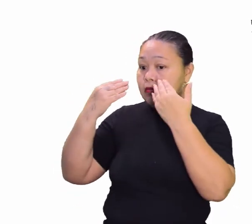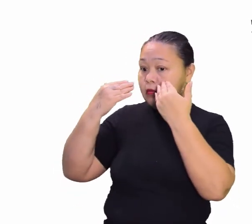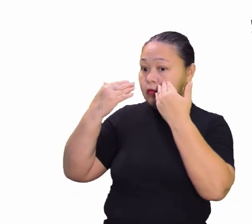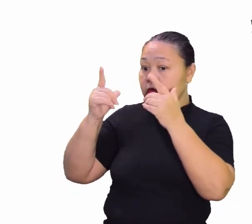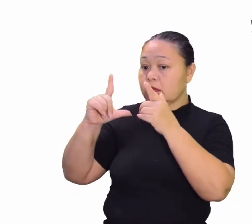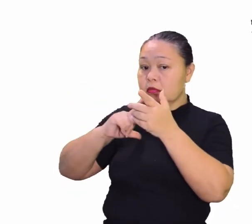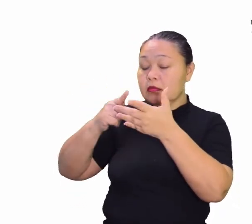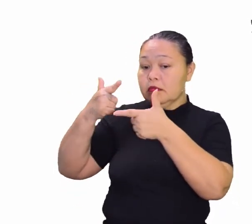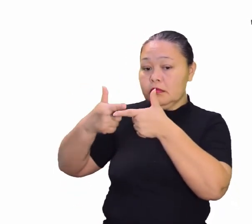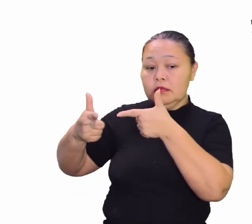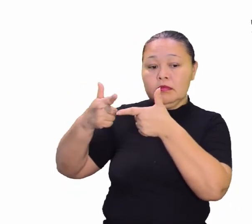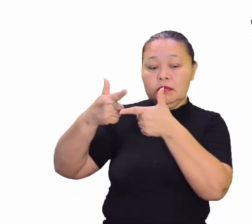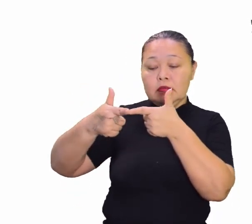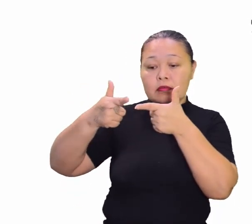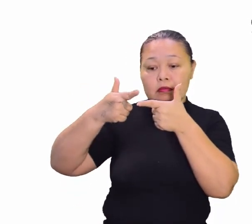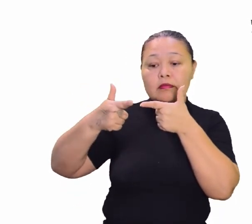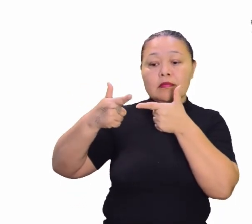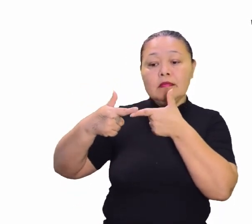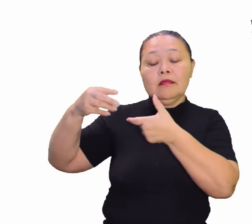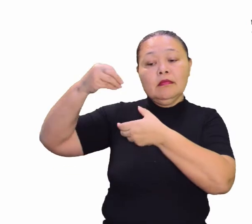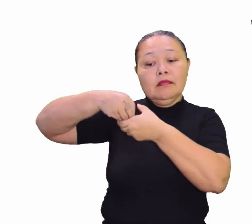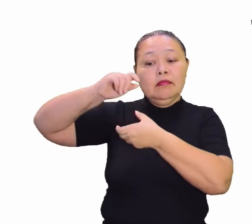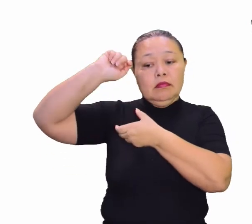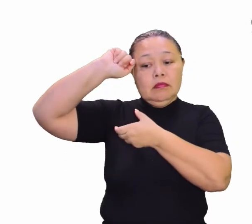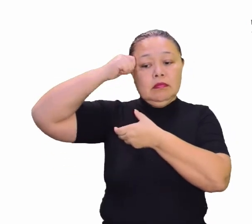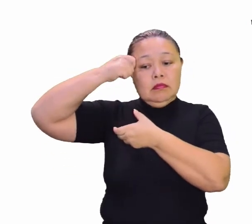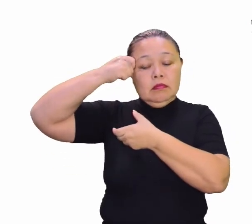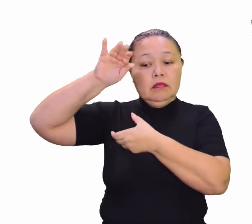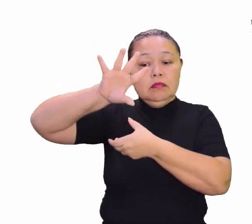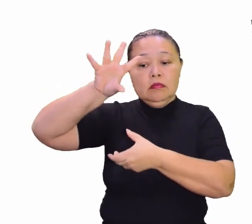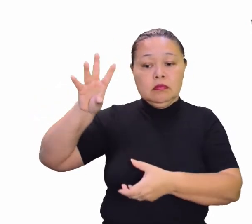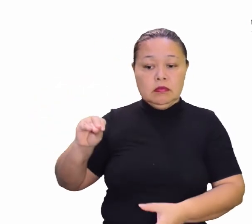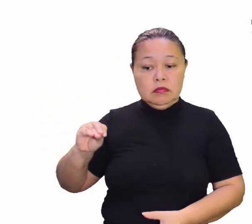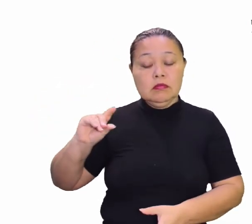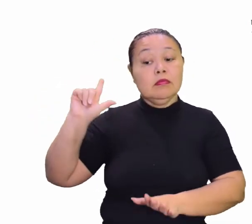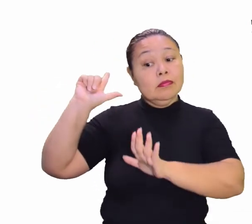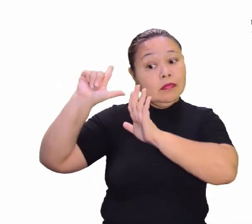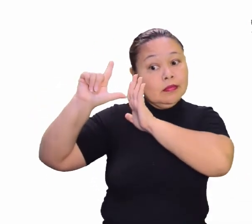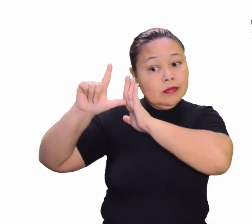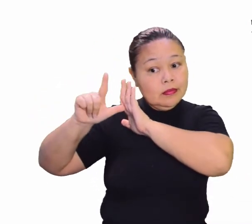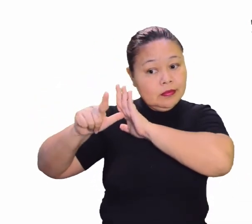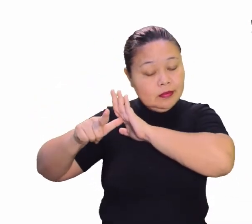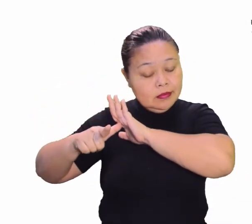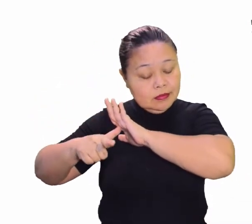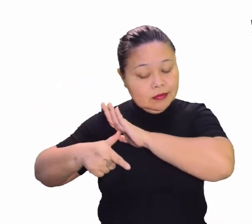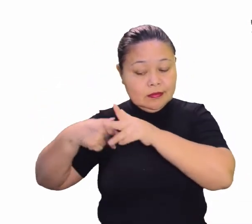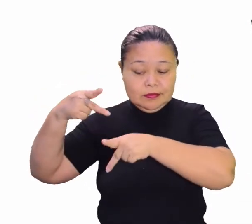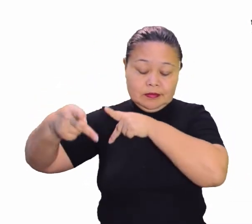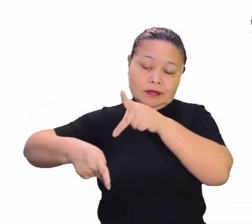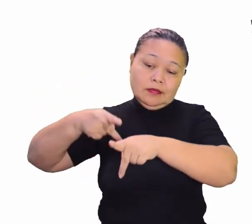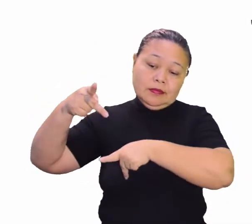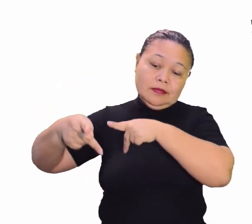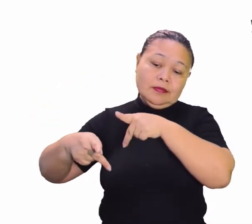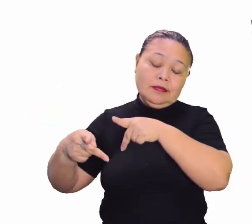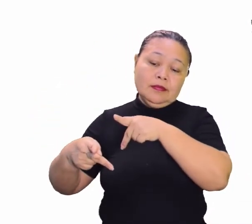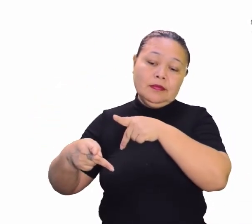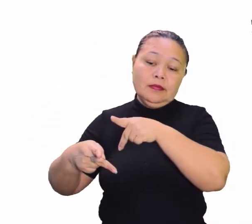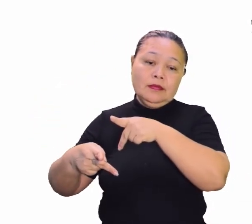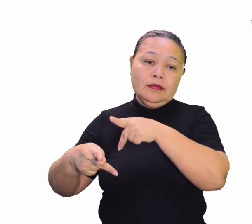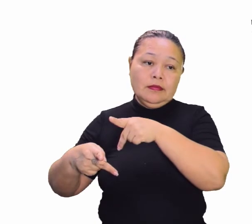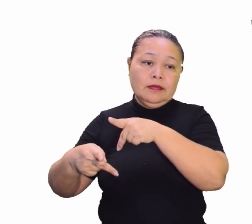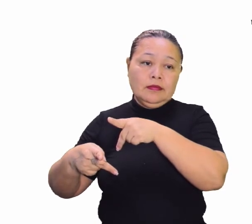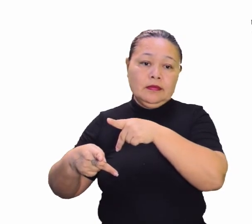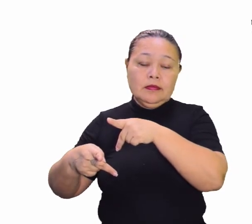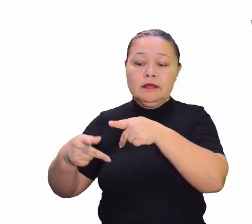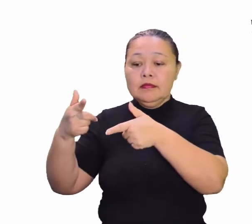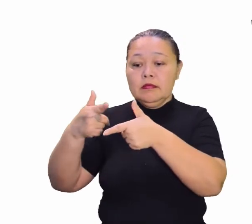como tem problema na África. Isso atrasa muito um povo, Rogério. Com certeza.